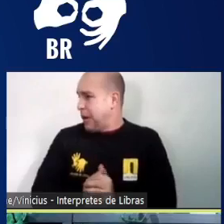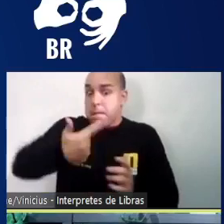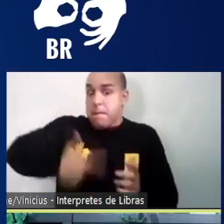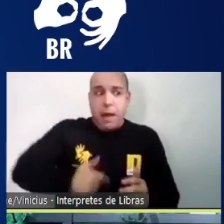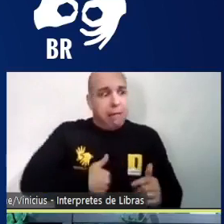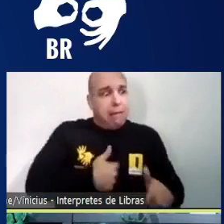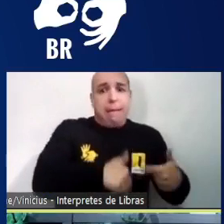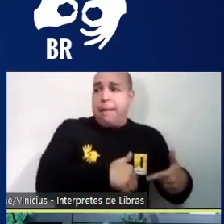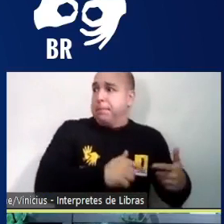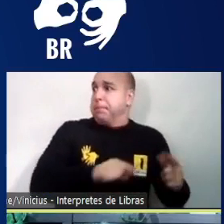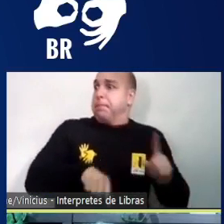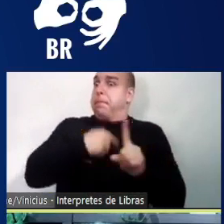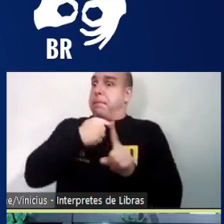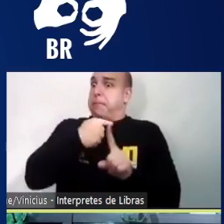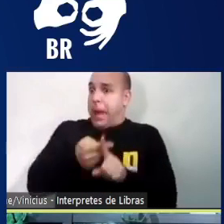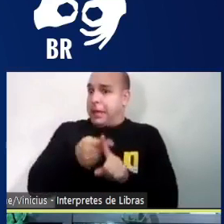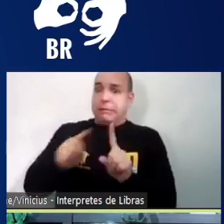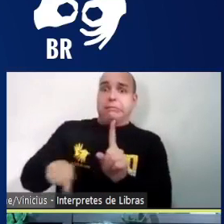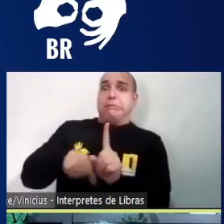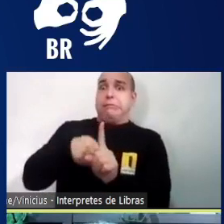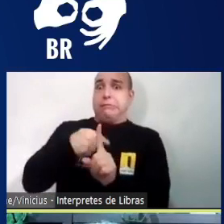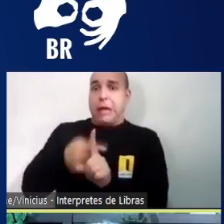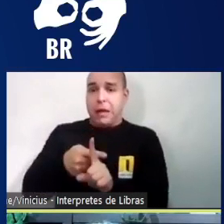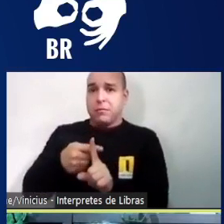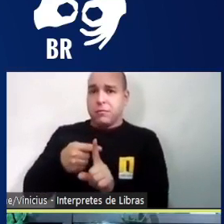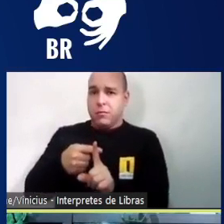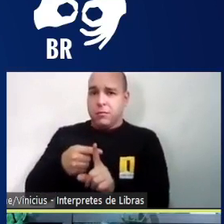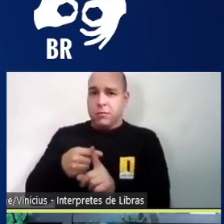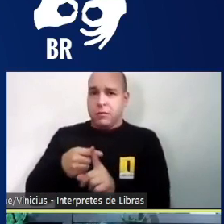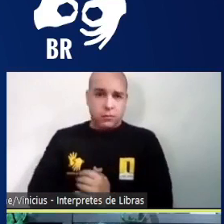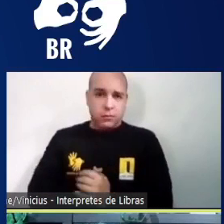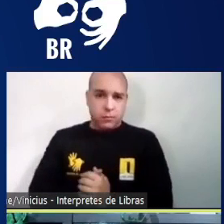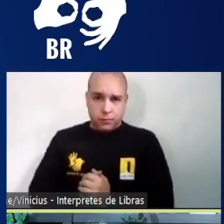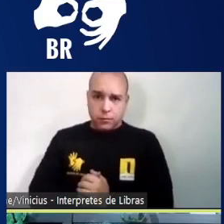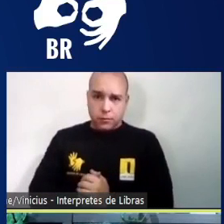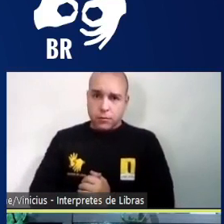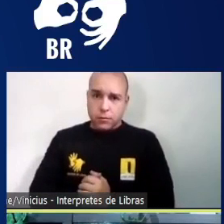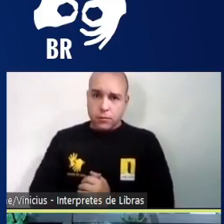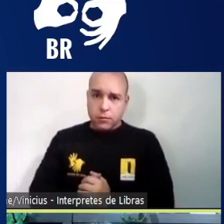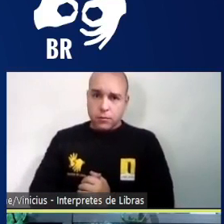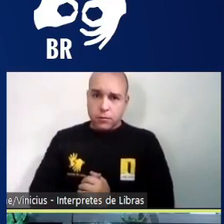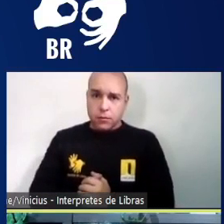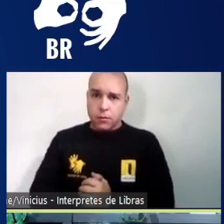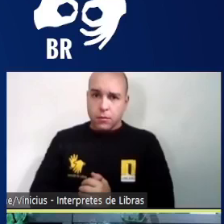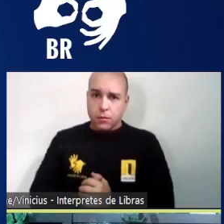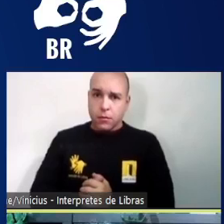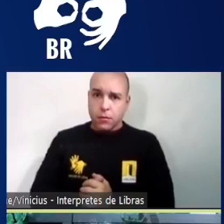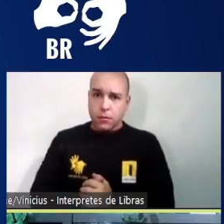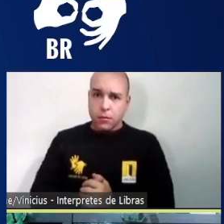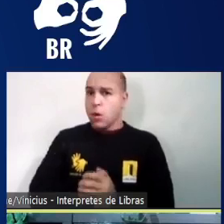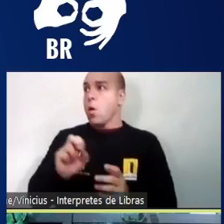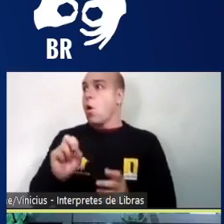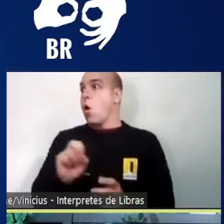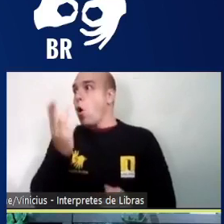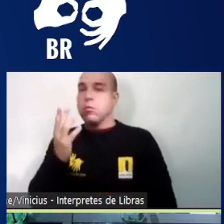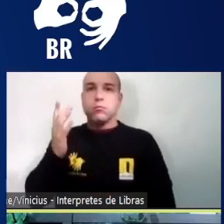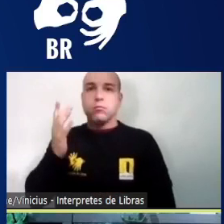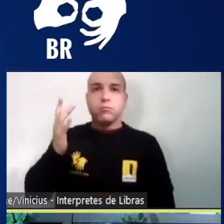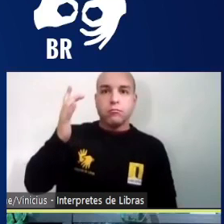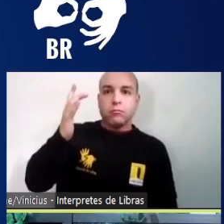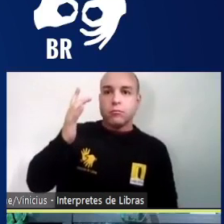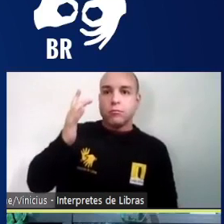como é possível incluir uma pessoa com deficiência mental, psicossocial,